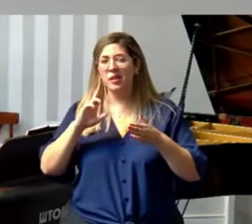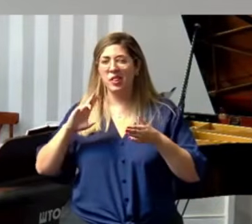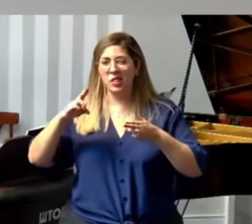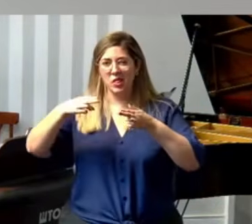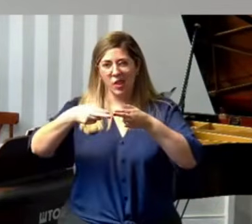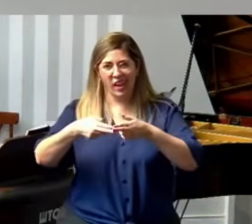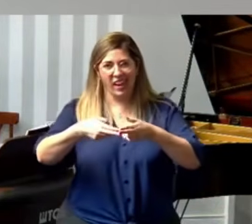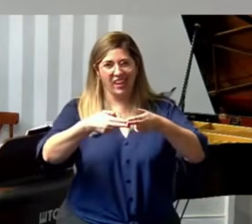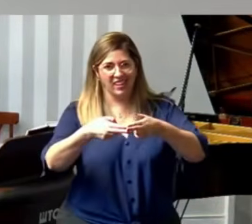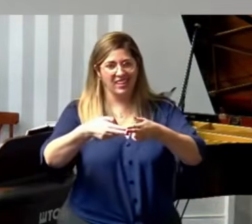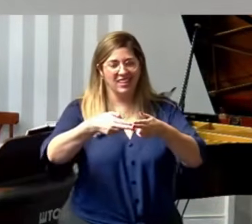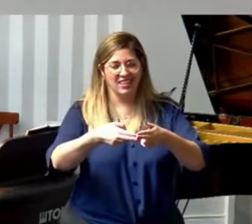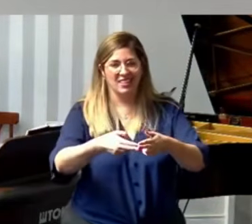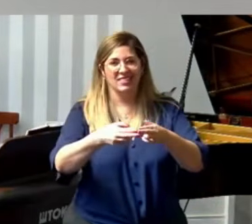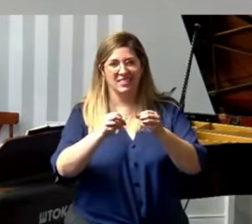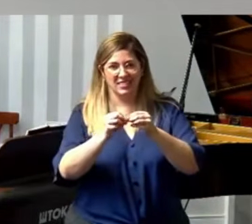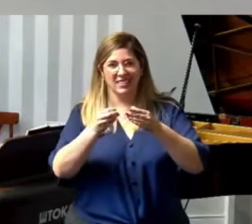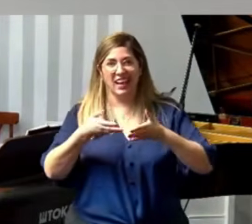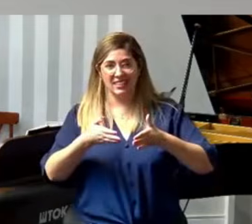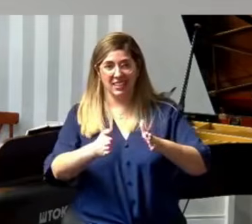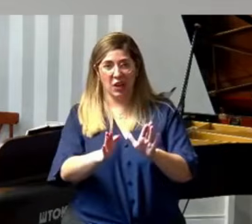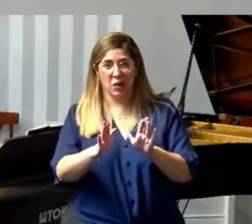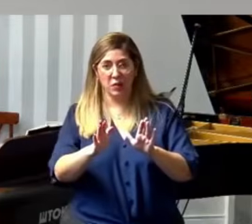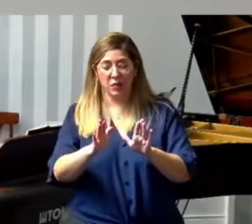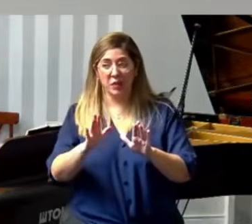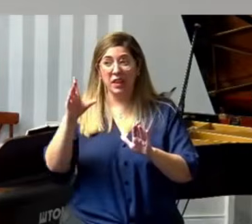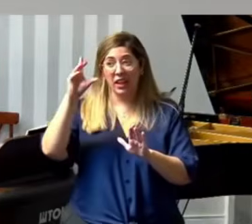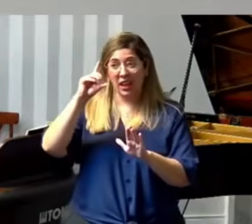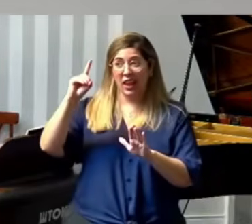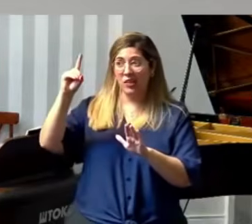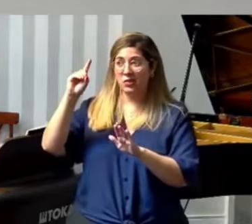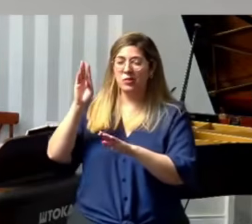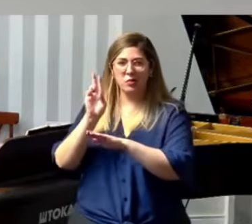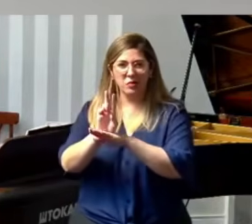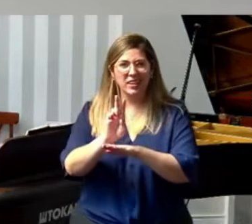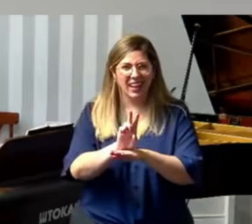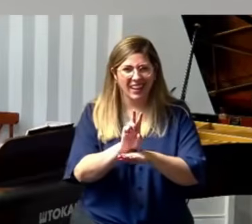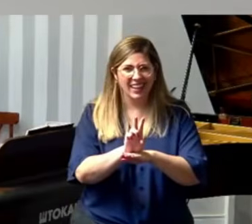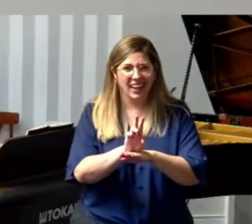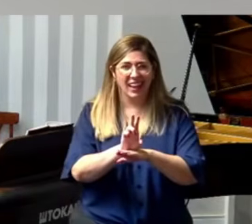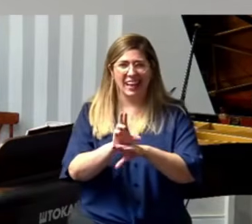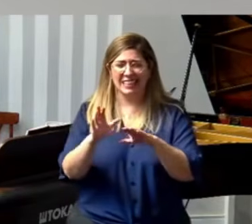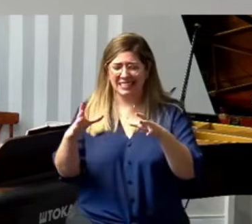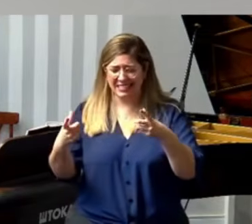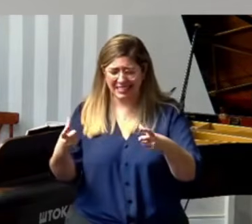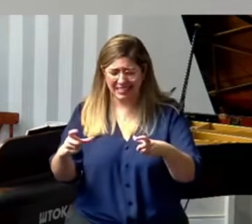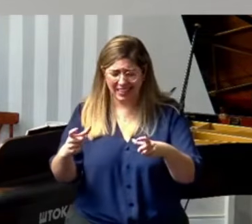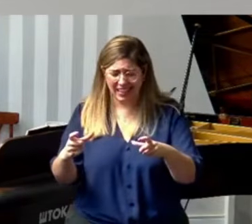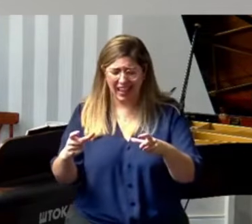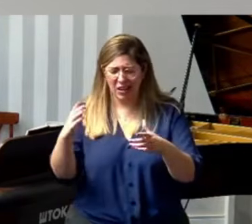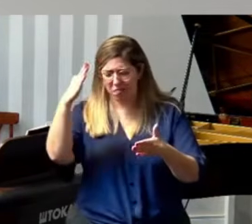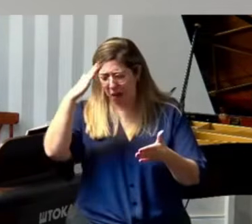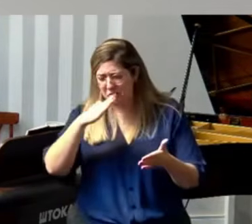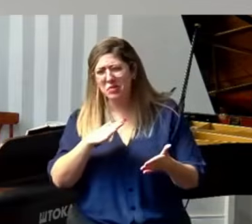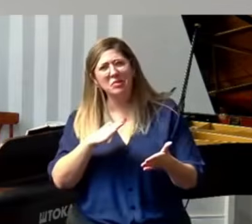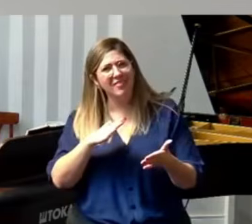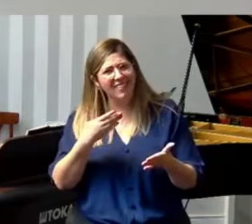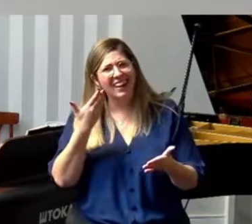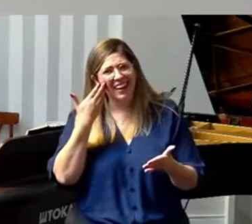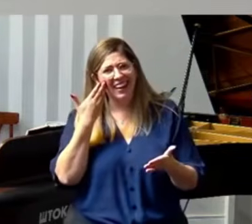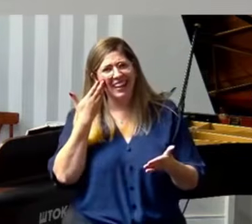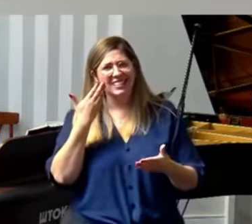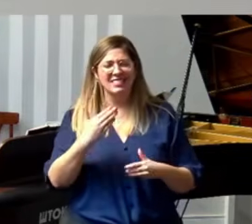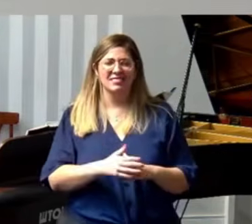Essa terra foi declarada maldita por Deus. Tudo que está fora do jardim do Éden recebe essa declaração. E